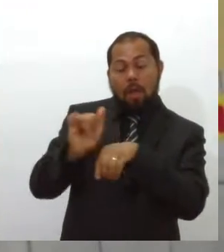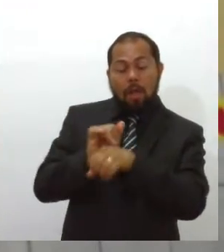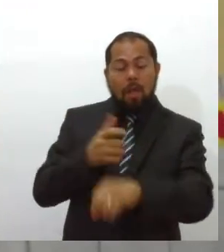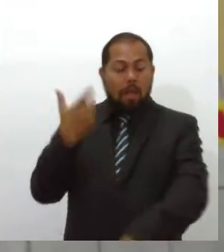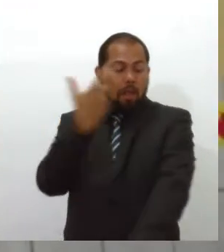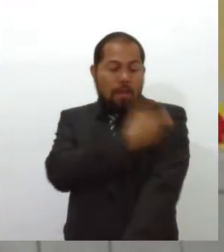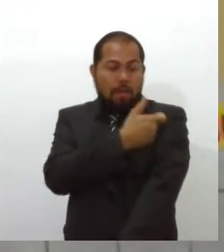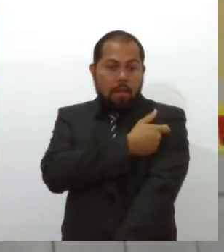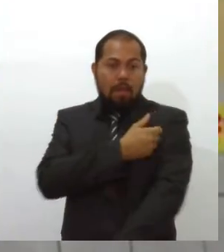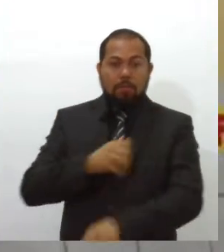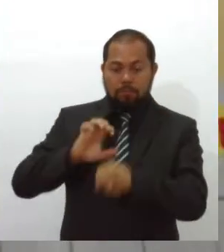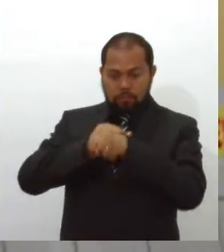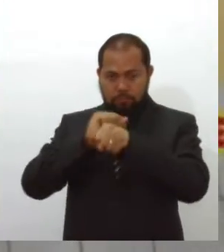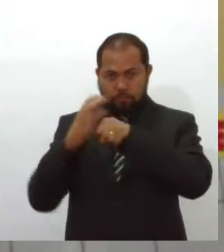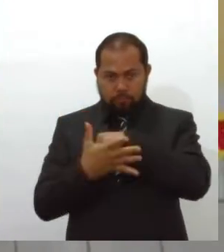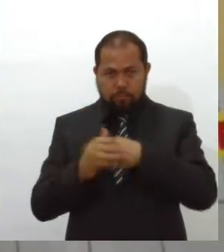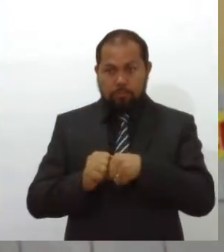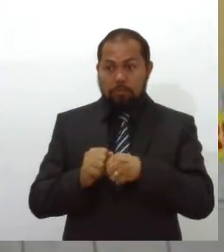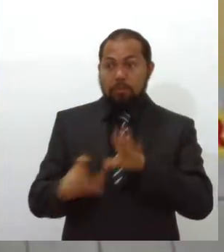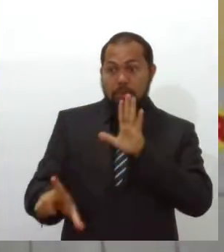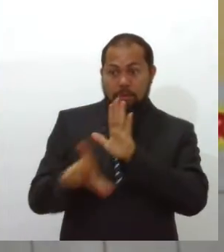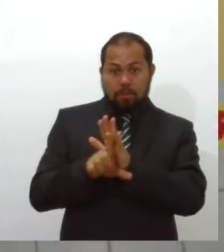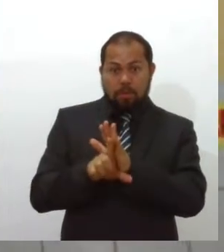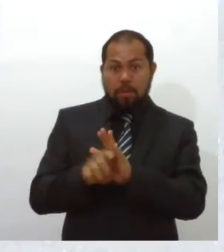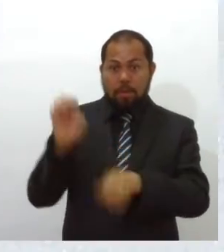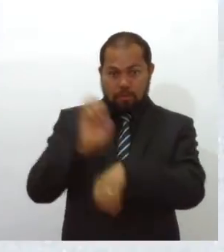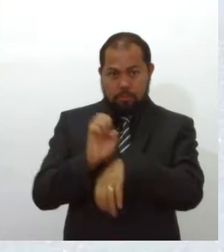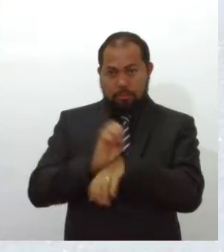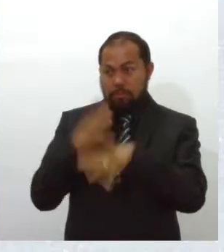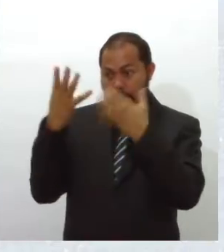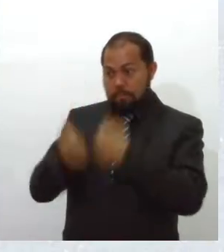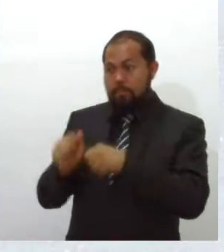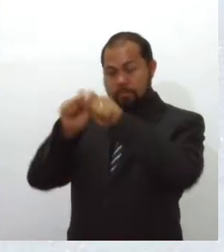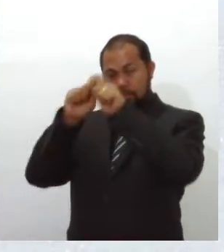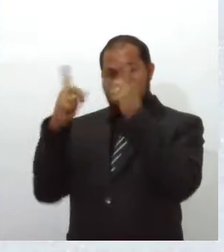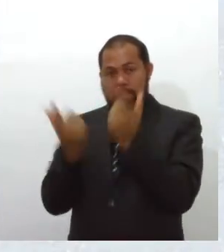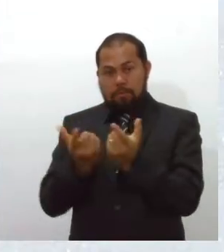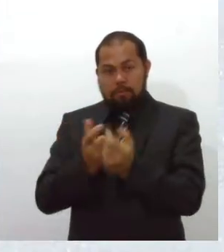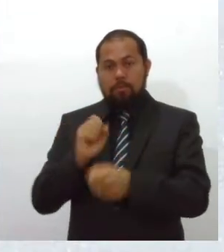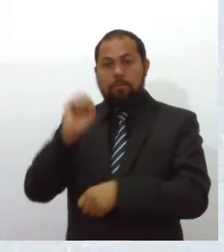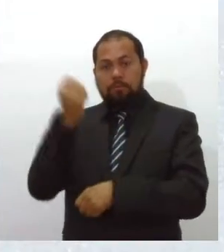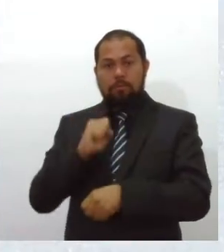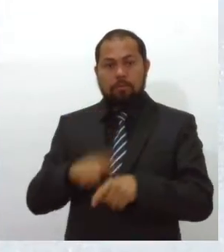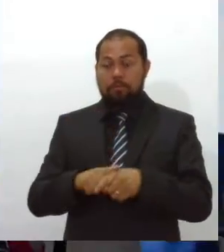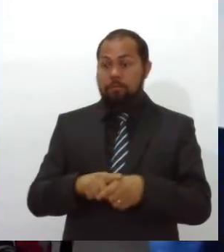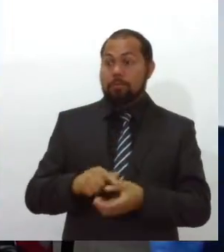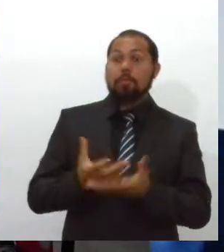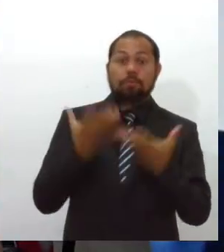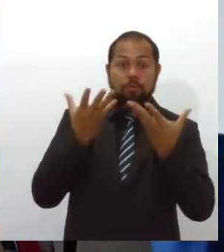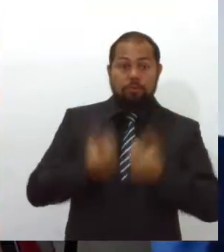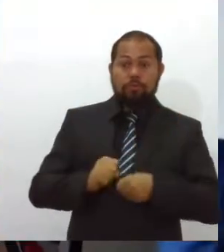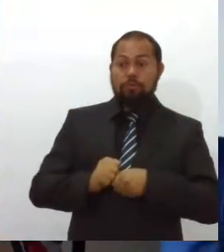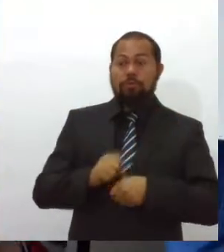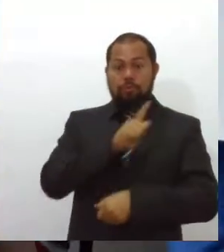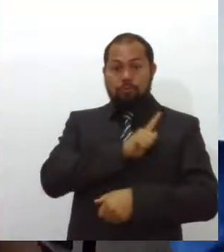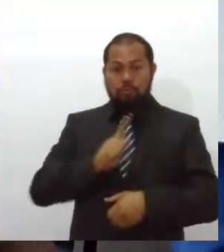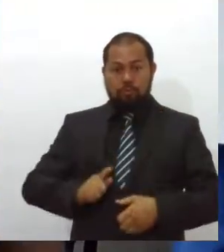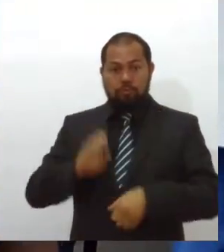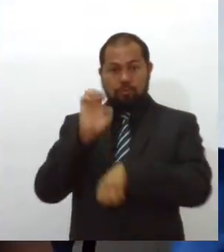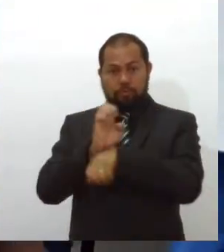em lei estadual aprovada pela Assembleia Legislativa de Sergipe e adotada pelo governo do estado. Desde o início